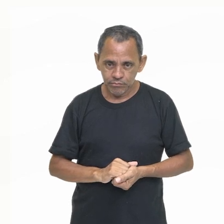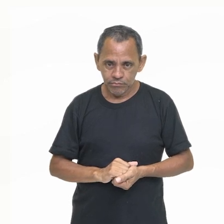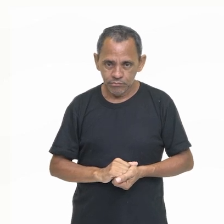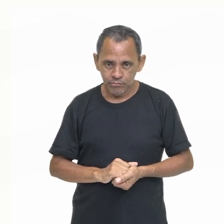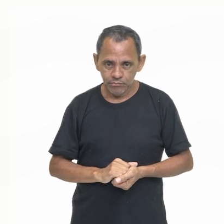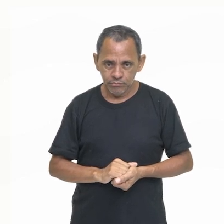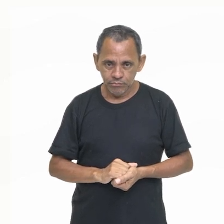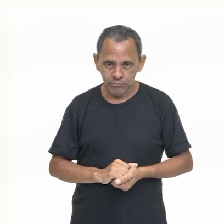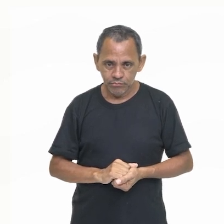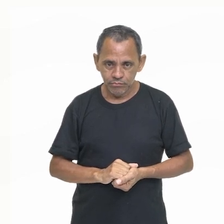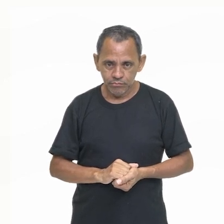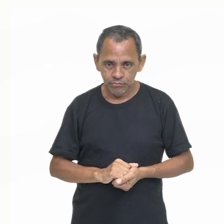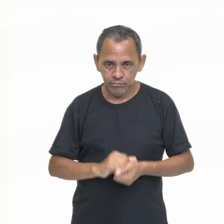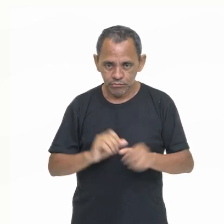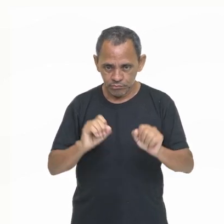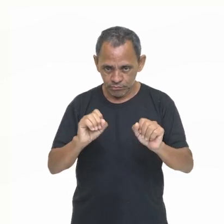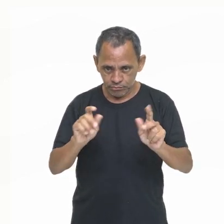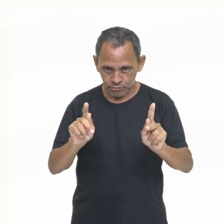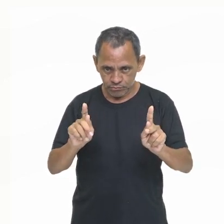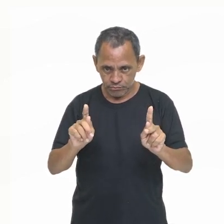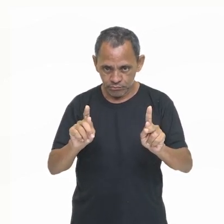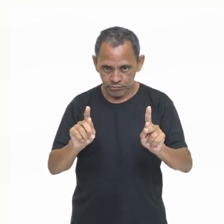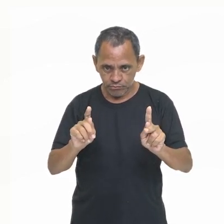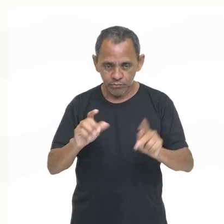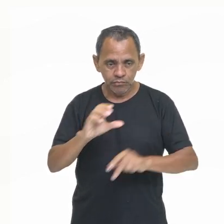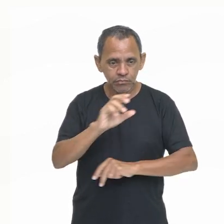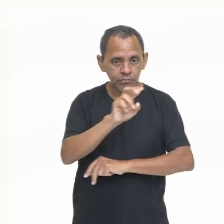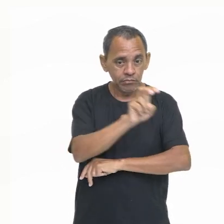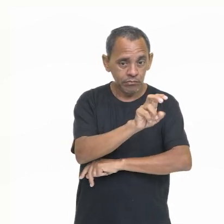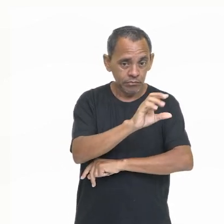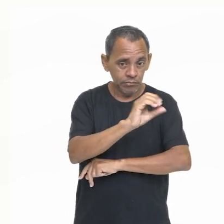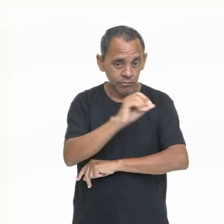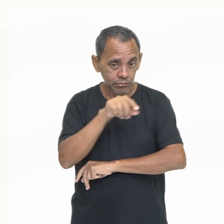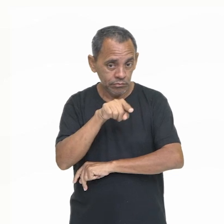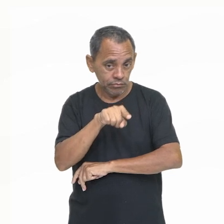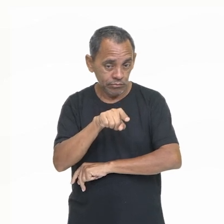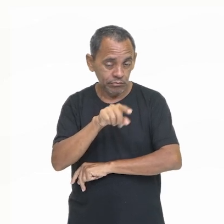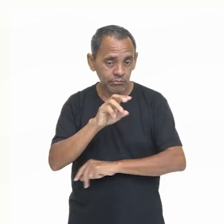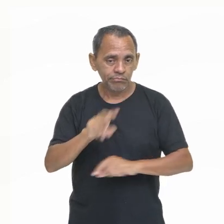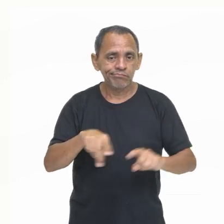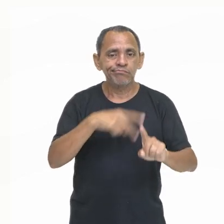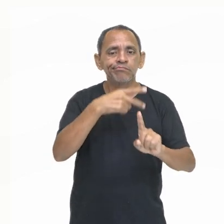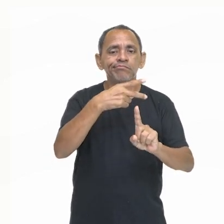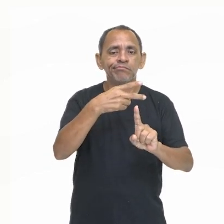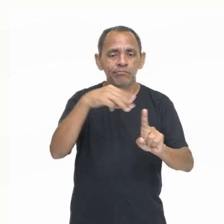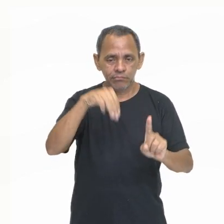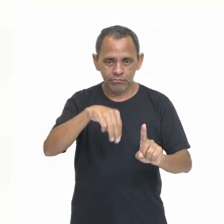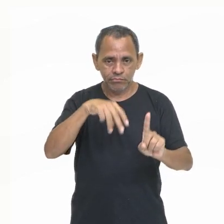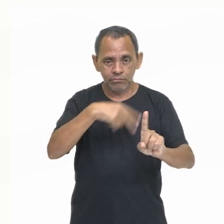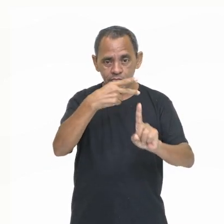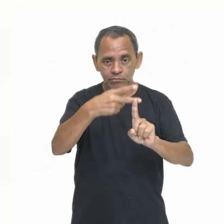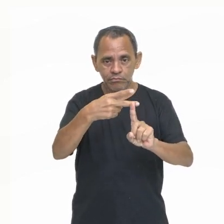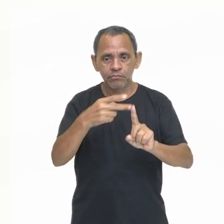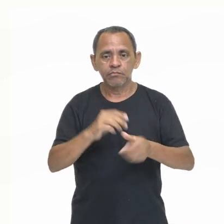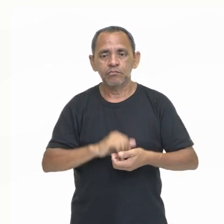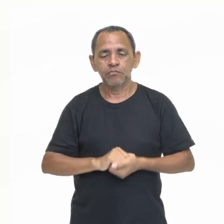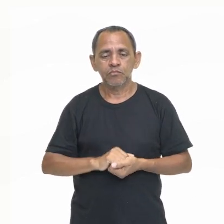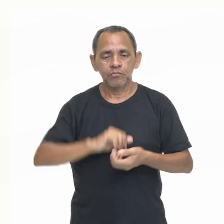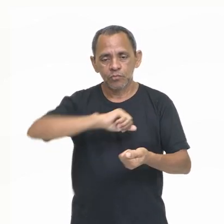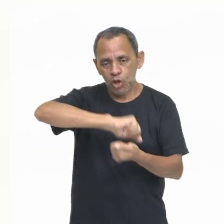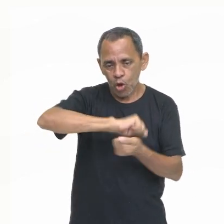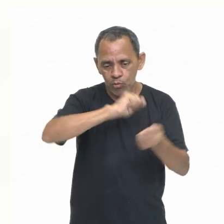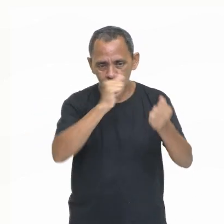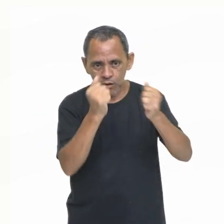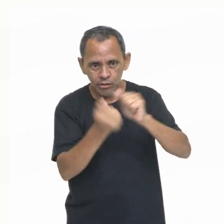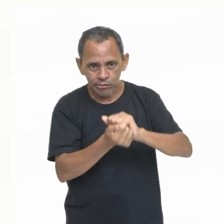Ok? Então, 50.000 metros quadrados é a transformação de 0,5 quilômetros quadrados para